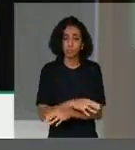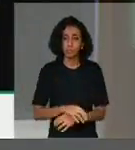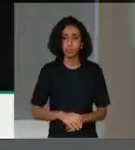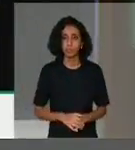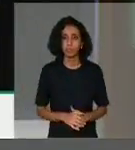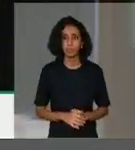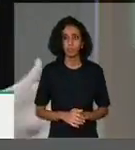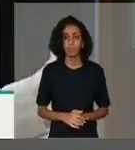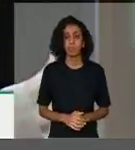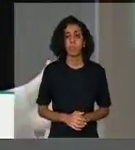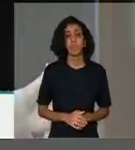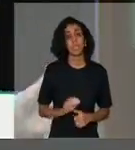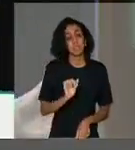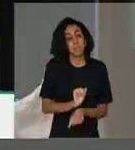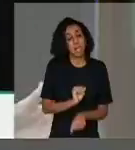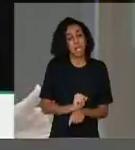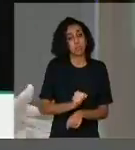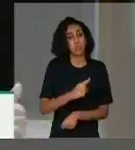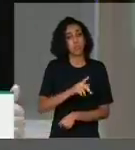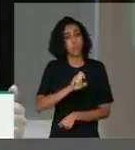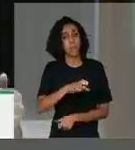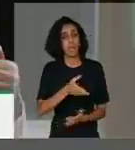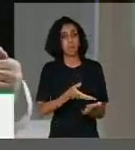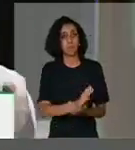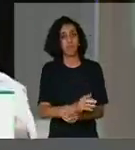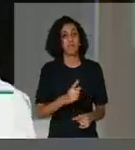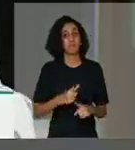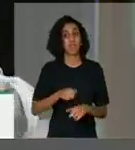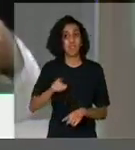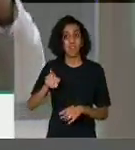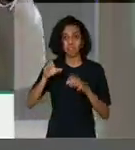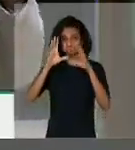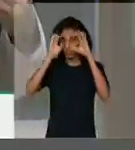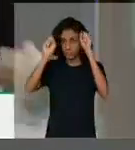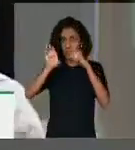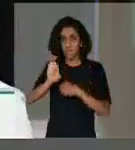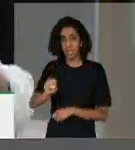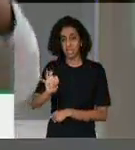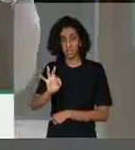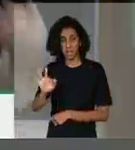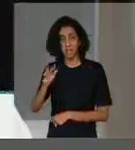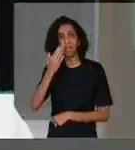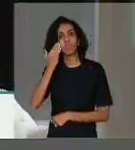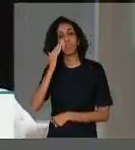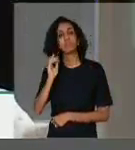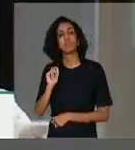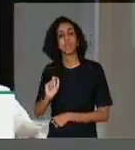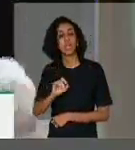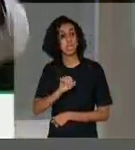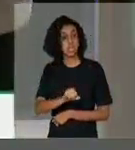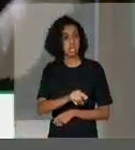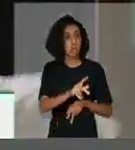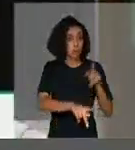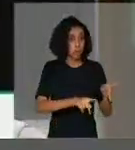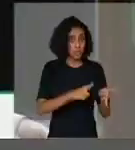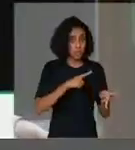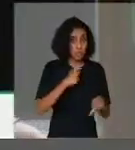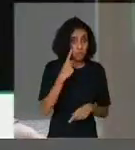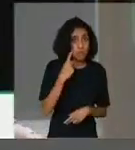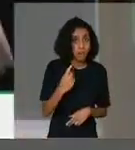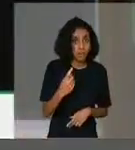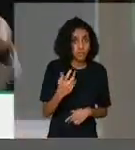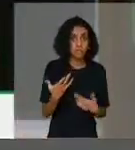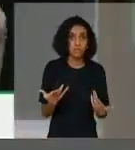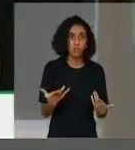PEC seja aprovada, porque o Supremo Tribunal Federal entende que população diretamente interessada é a população